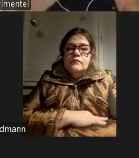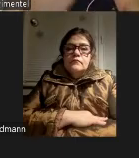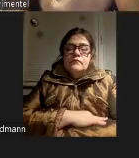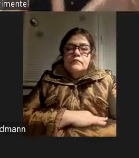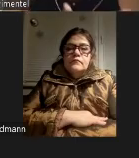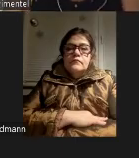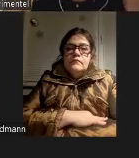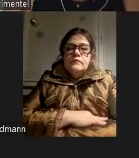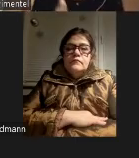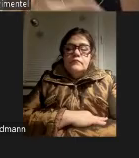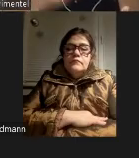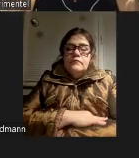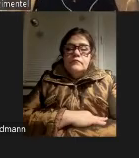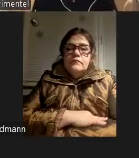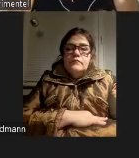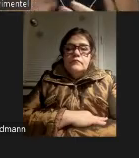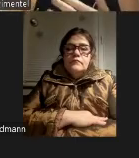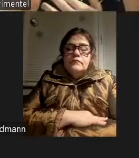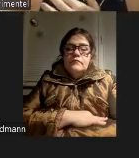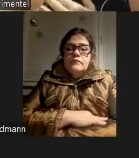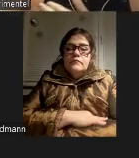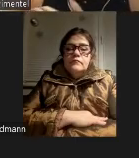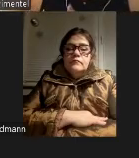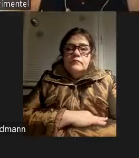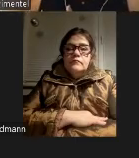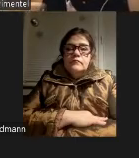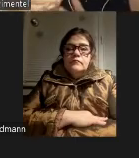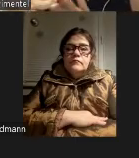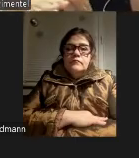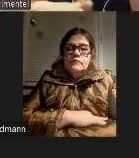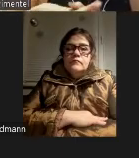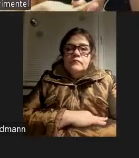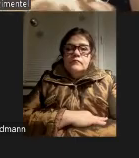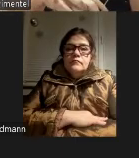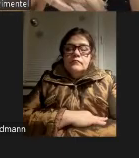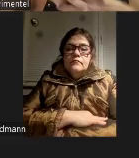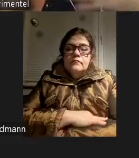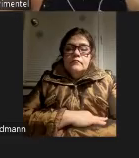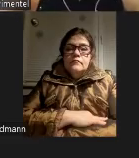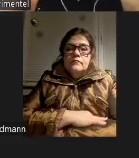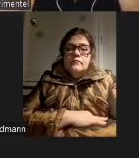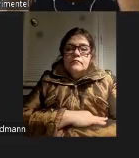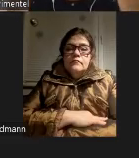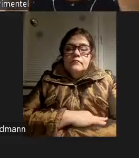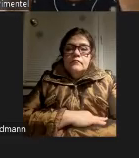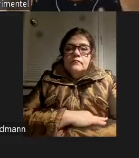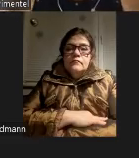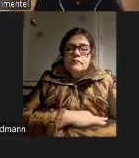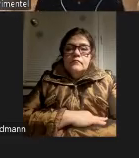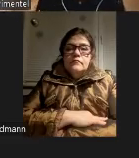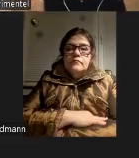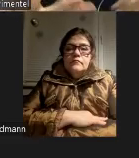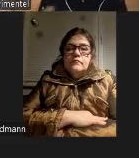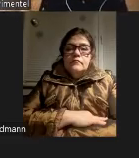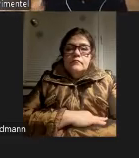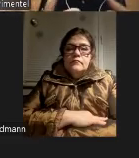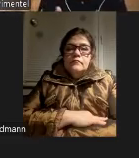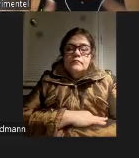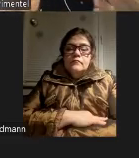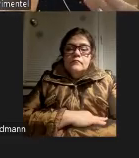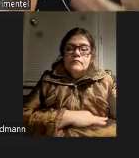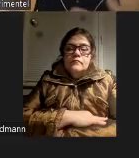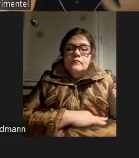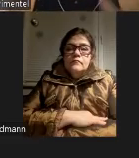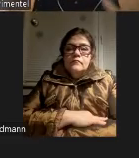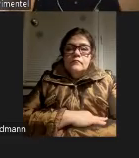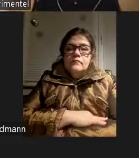sono, porque estão em fase de crescimento puberal, de deslanchamento hormonal. Então, o sono ele